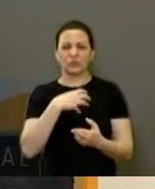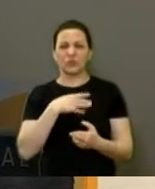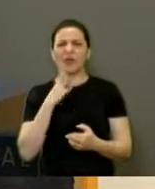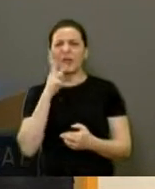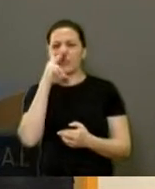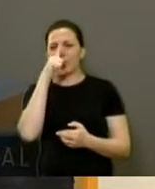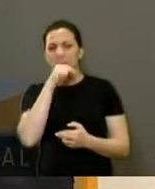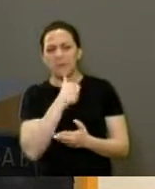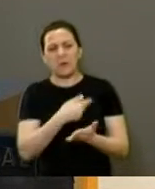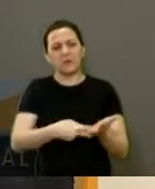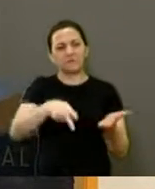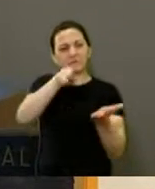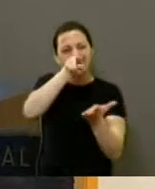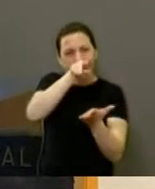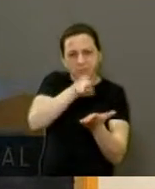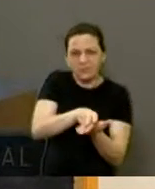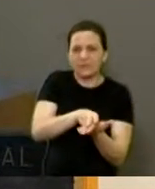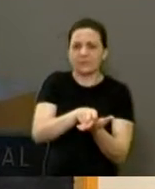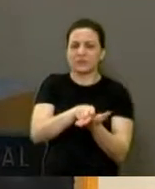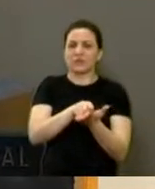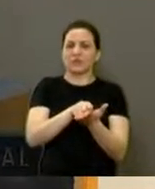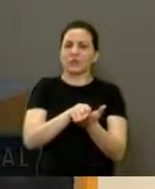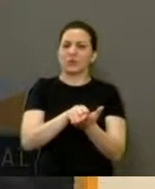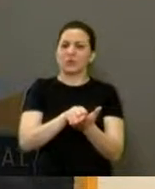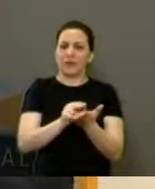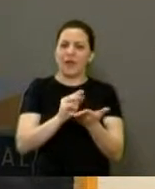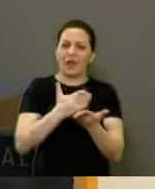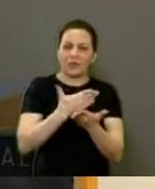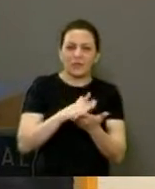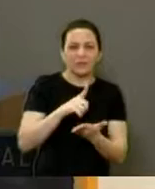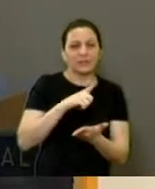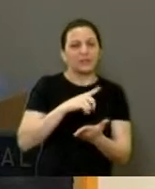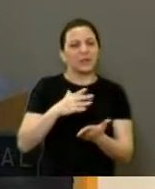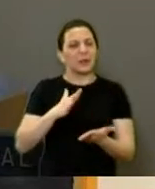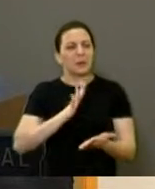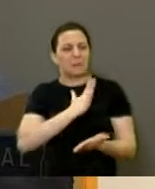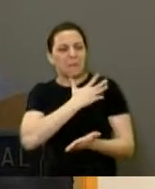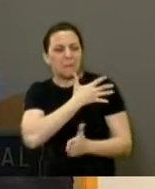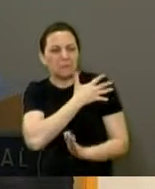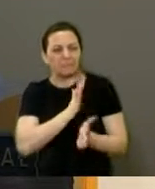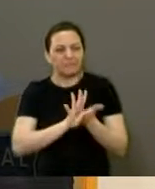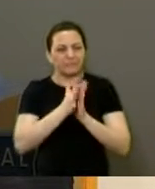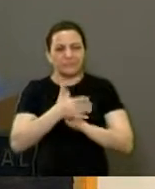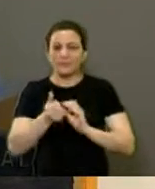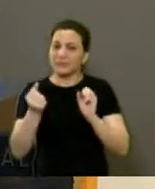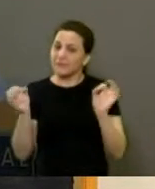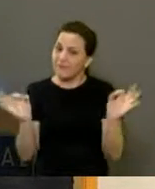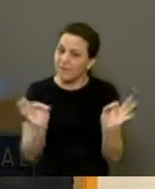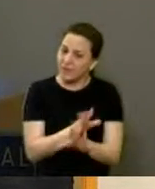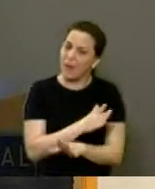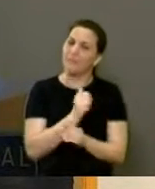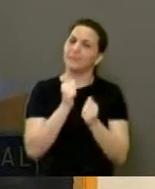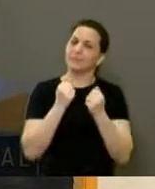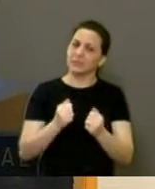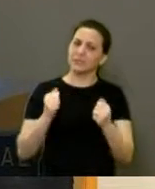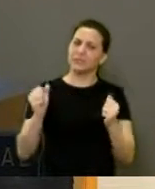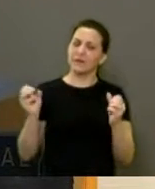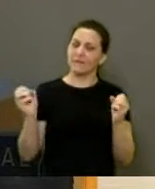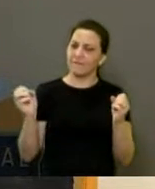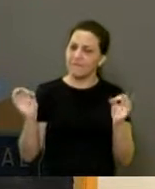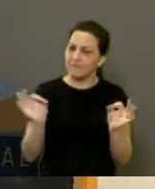para a internação, de, às vezes, ter algum preconceito. Eu acho que isso tem que acabar. Eu acho